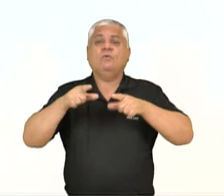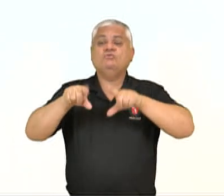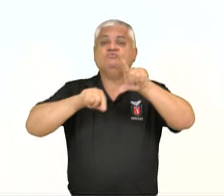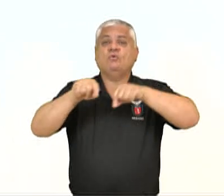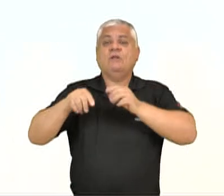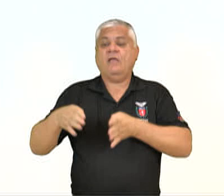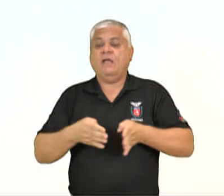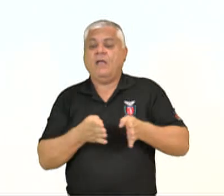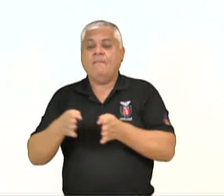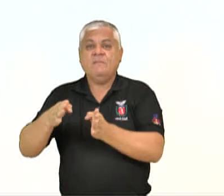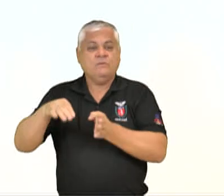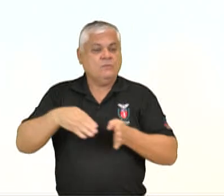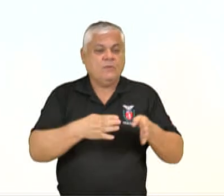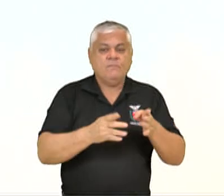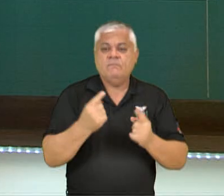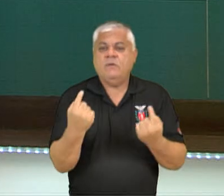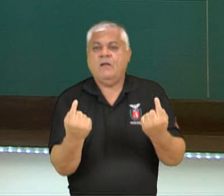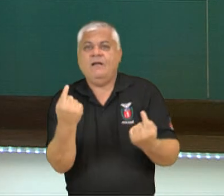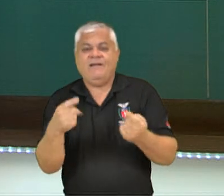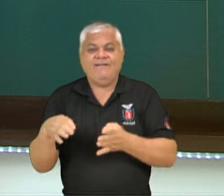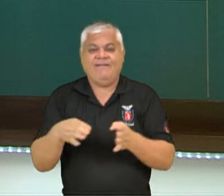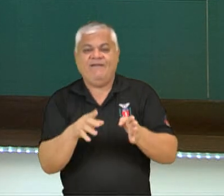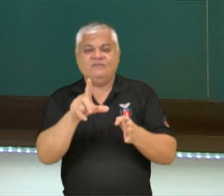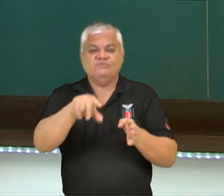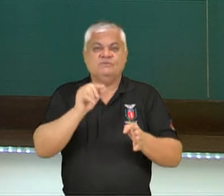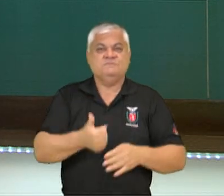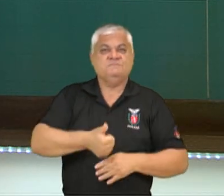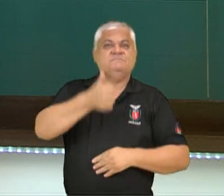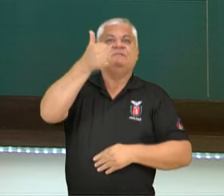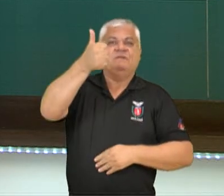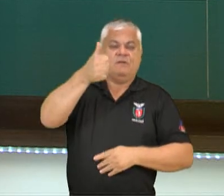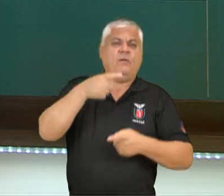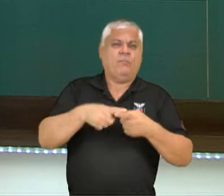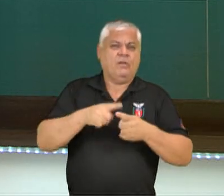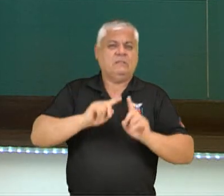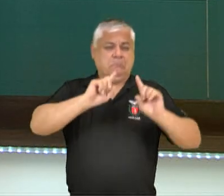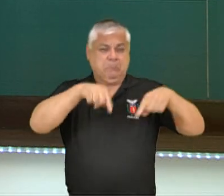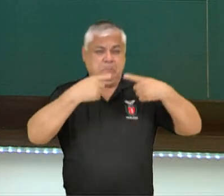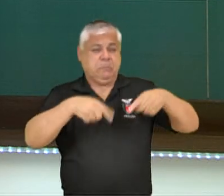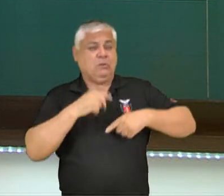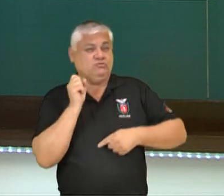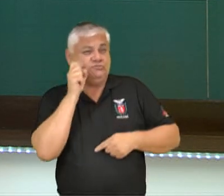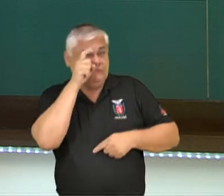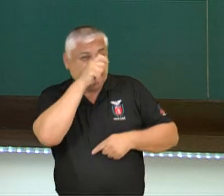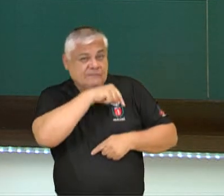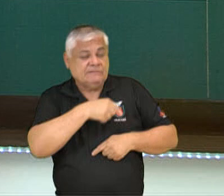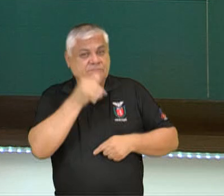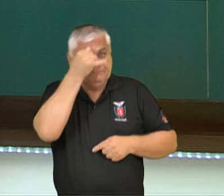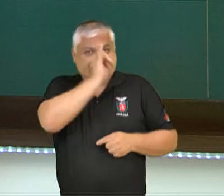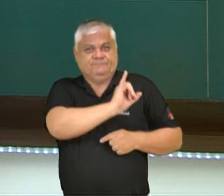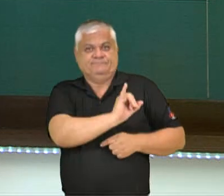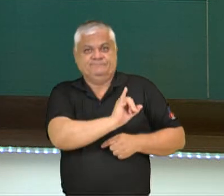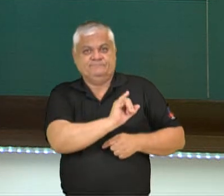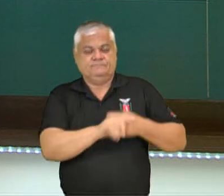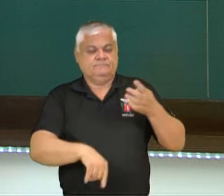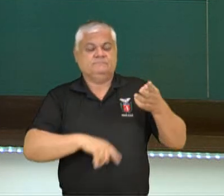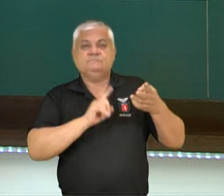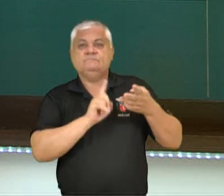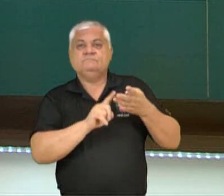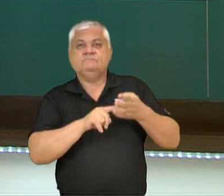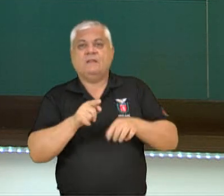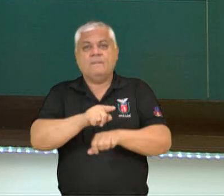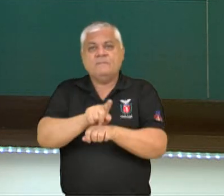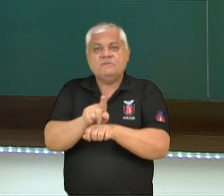para tentar evitar aqueles obstáculos muito complicados, muito grandes, usar muito bem a